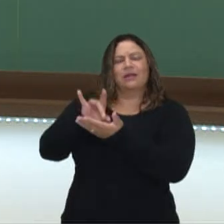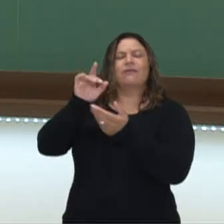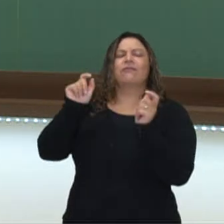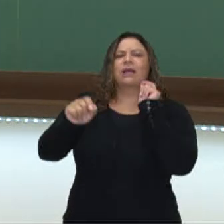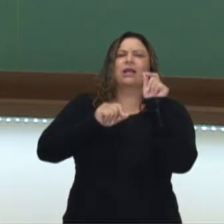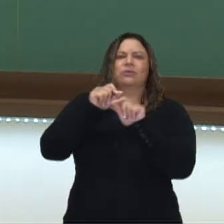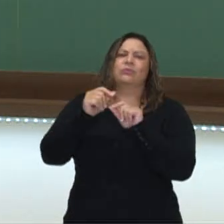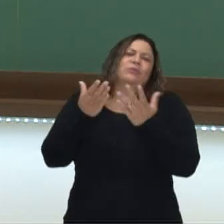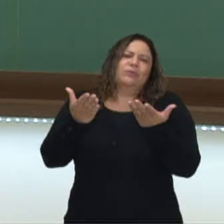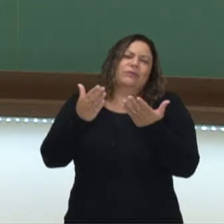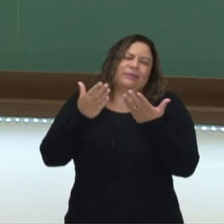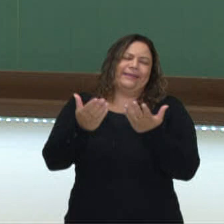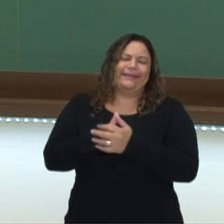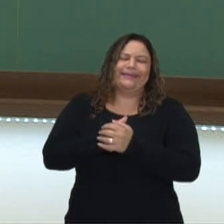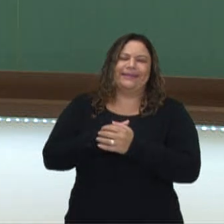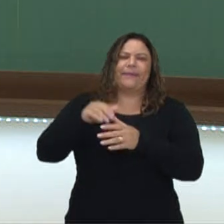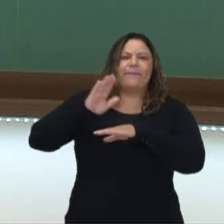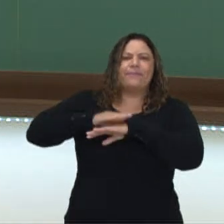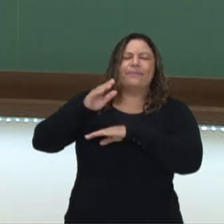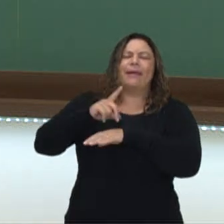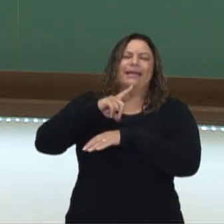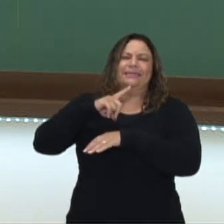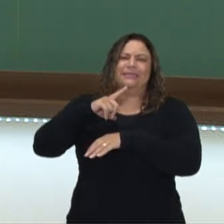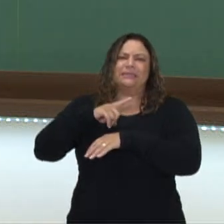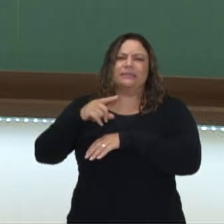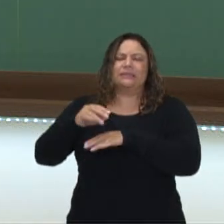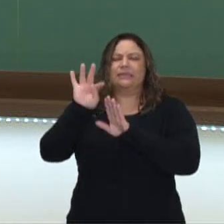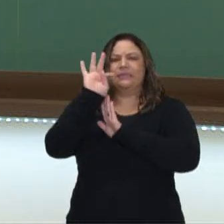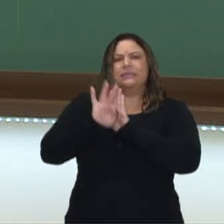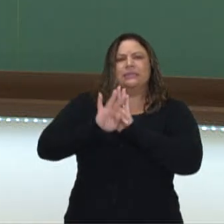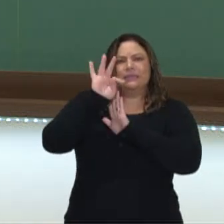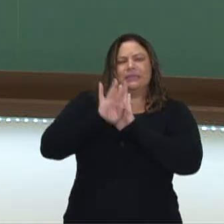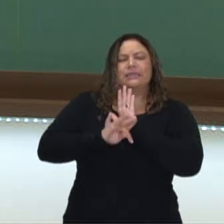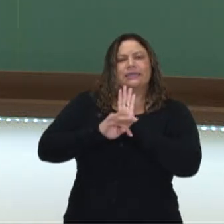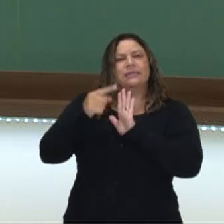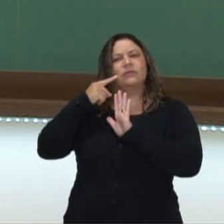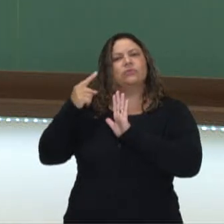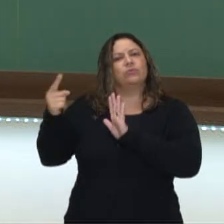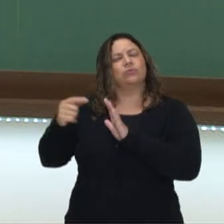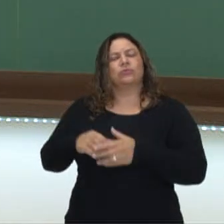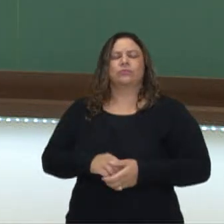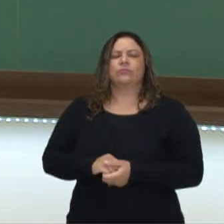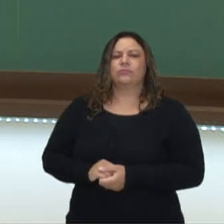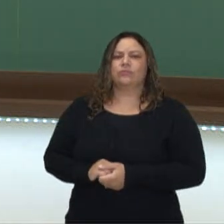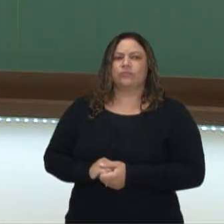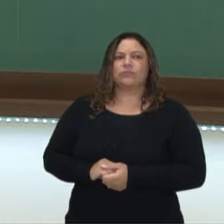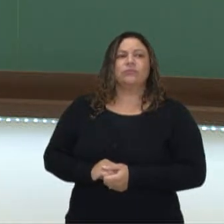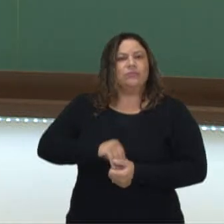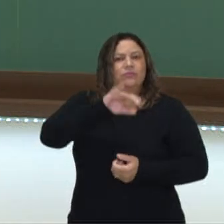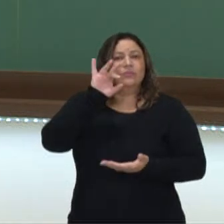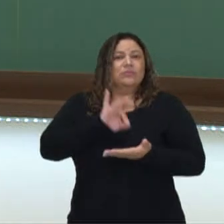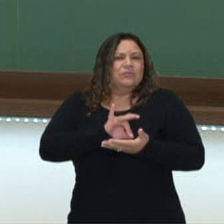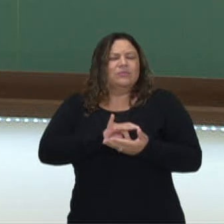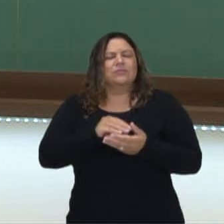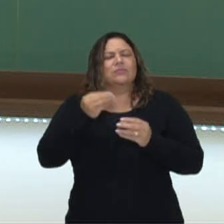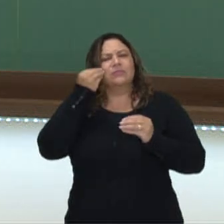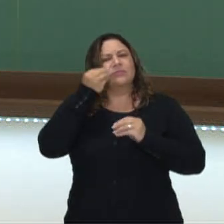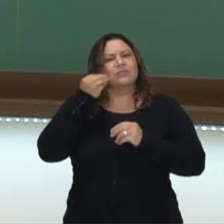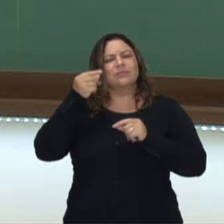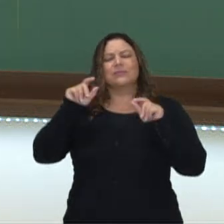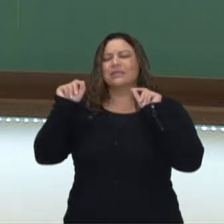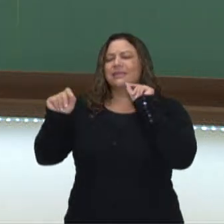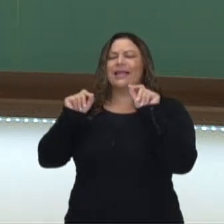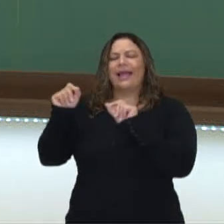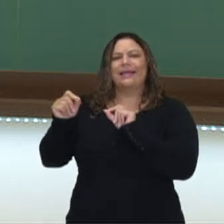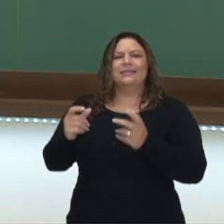predomina nestes dois textos que lemos, e sobretudo nesse último, é a função fática, que testa um canal, né?